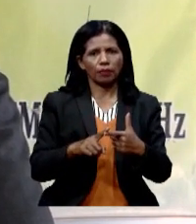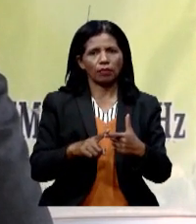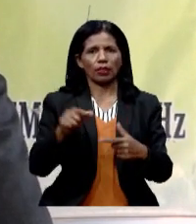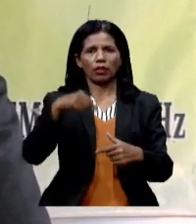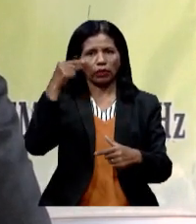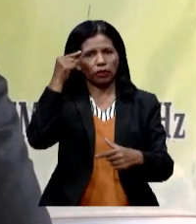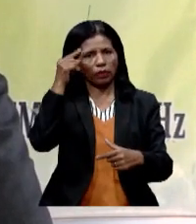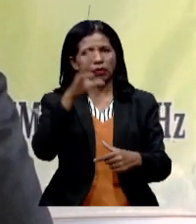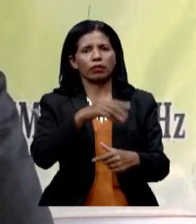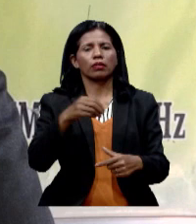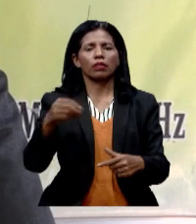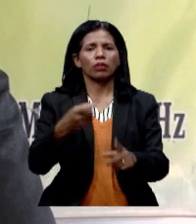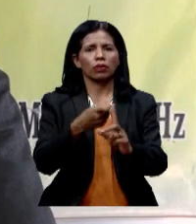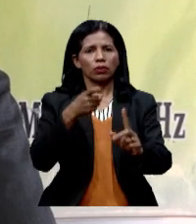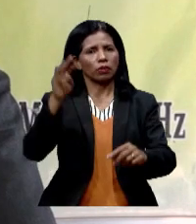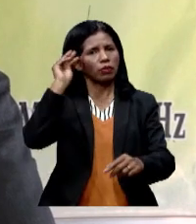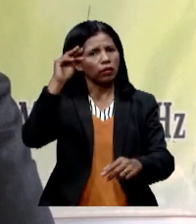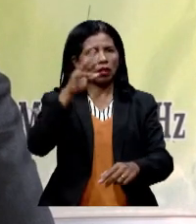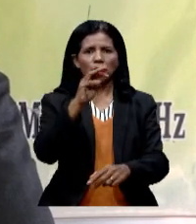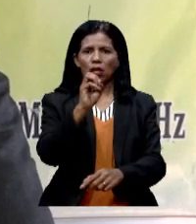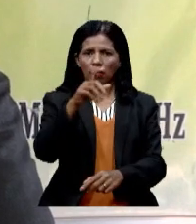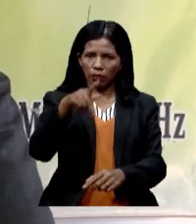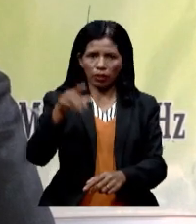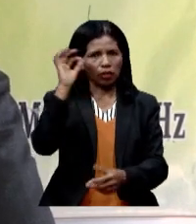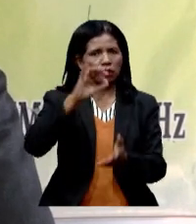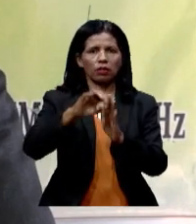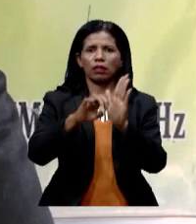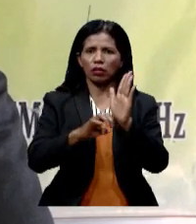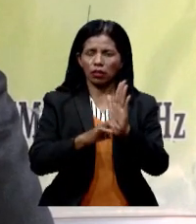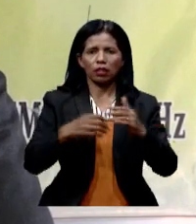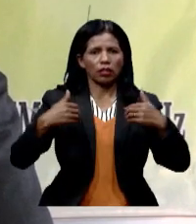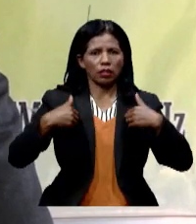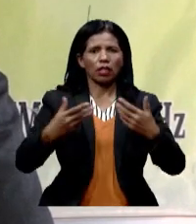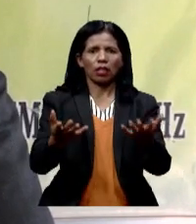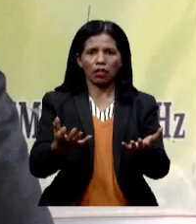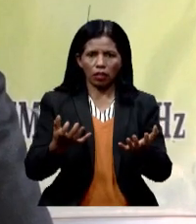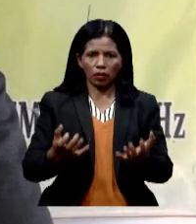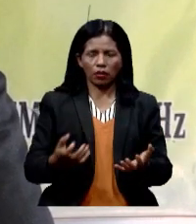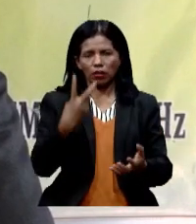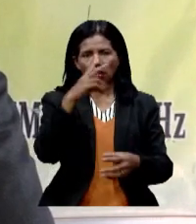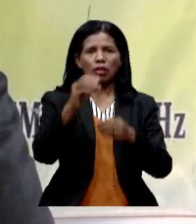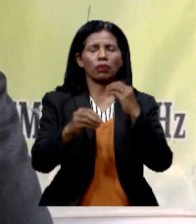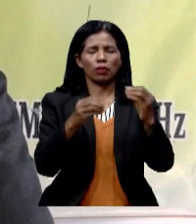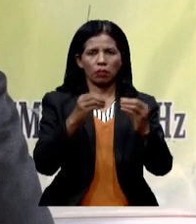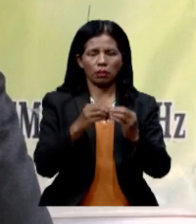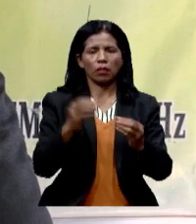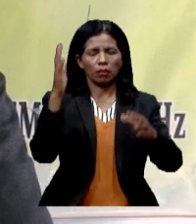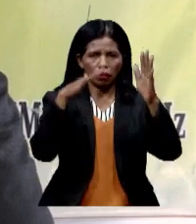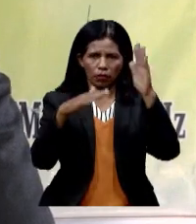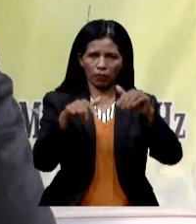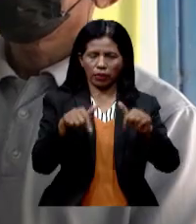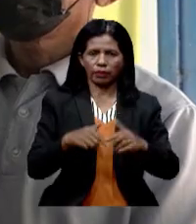governo liu si ministro obras públicas ou secretário de estado ia vontade para tu resolver teu senhor